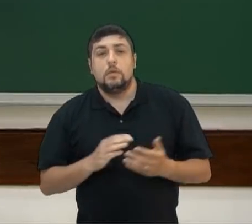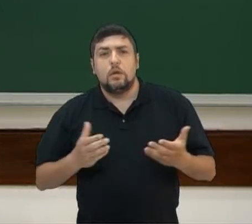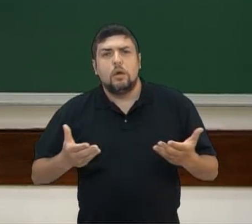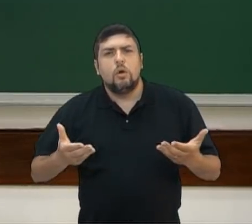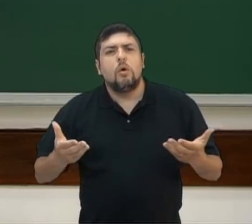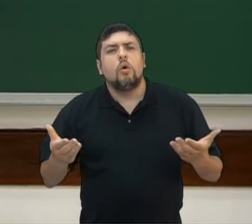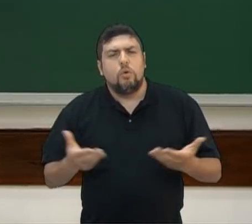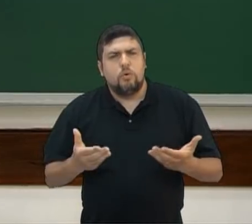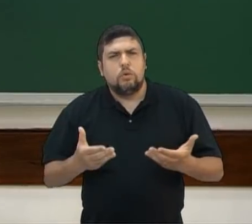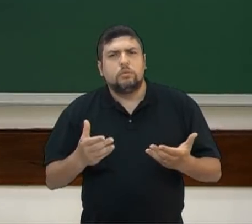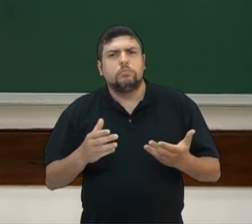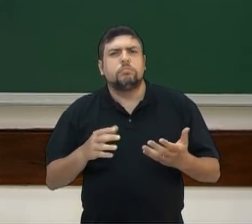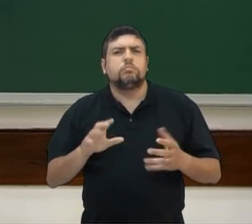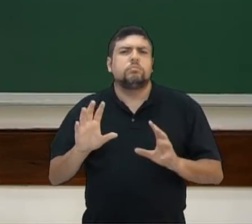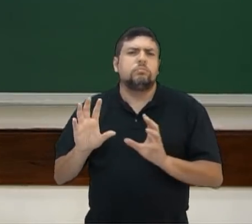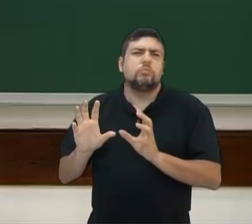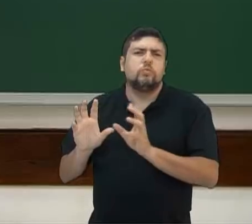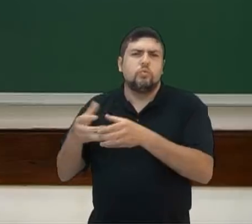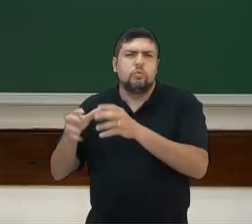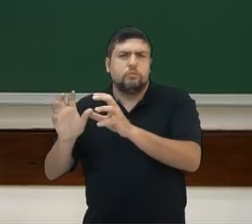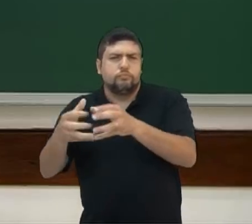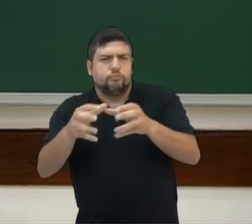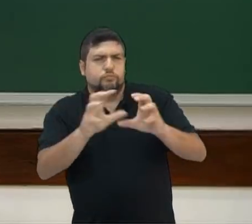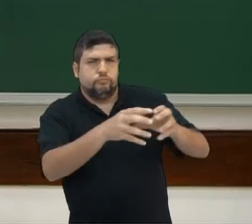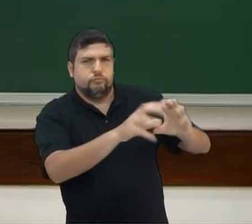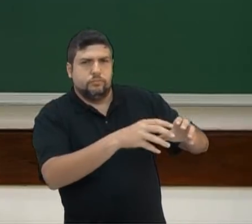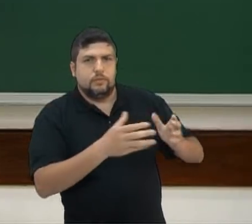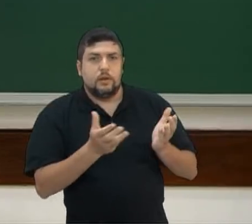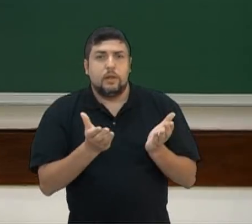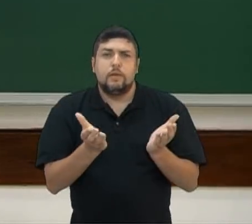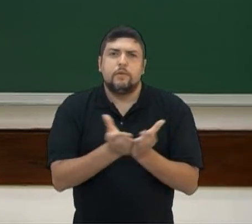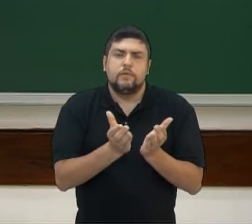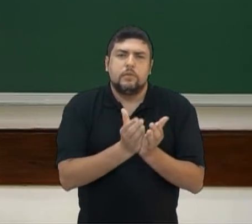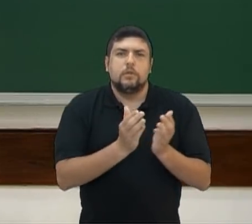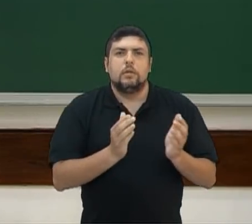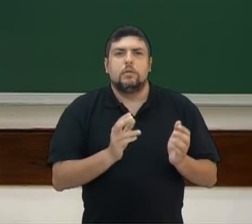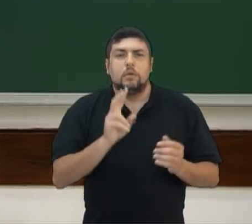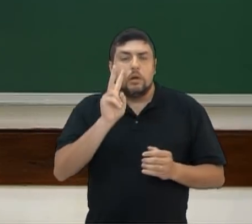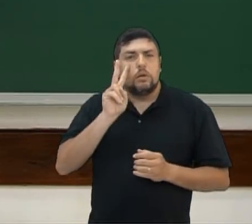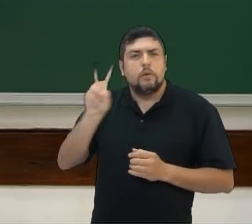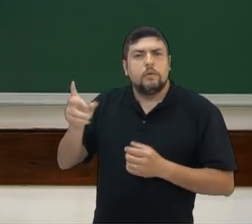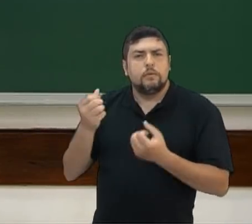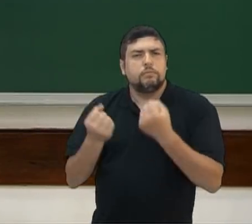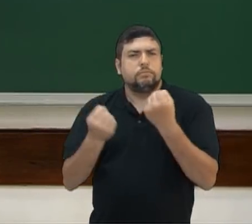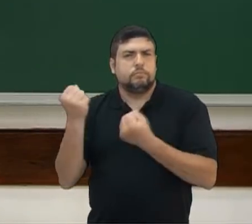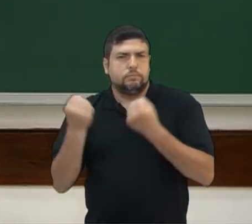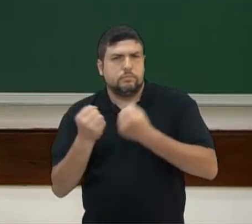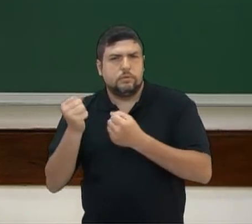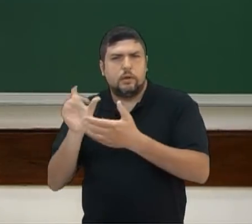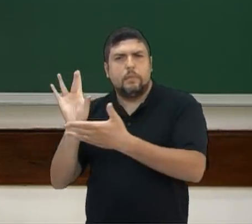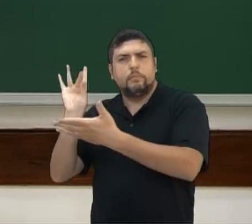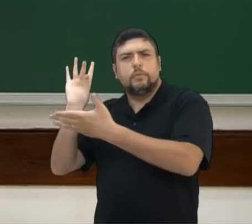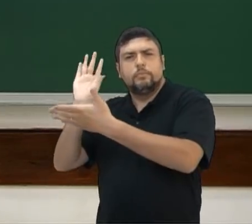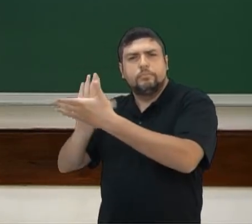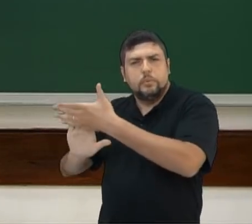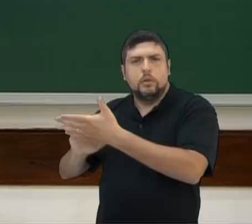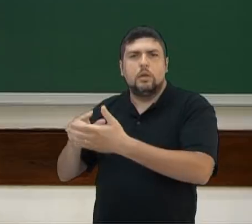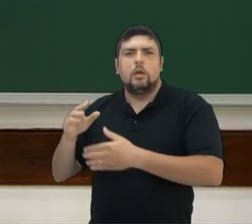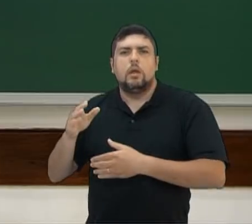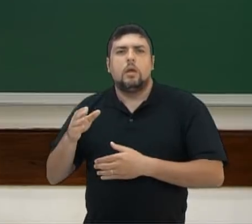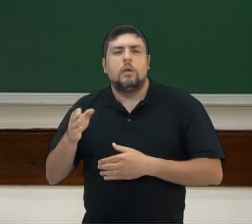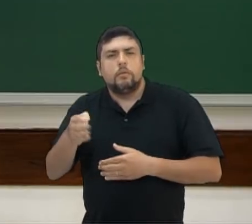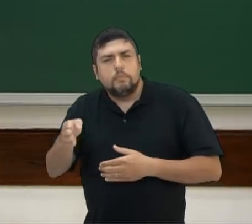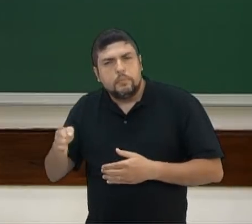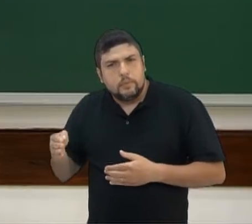vários movimentos evangélicos também usam. É comum até ver no carro das pessoas um pingente, o peixe, lembrando que